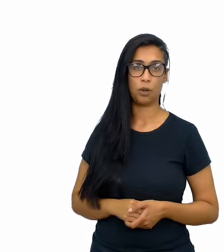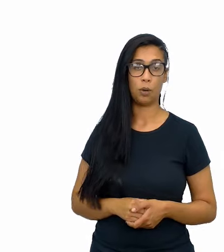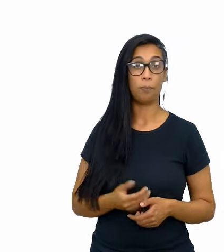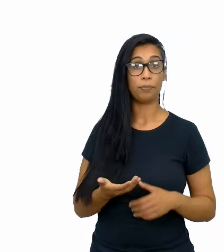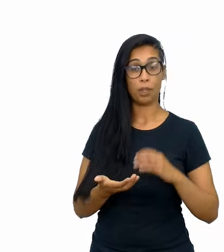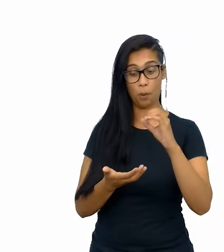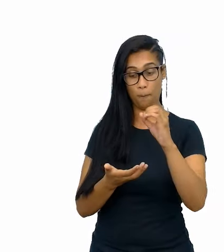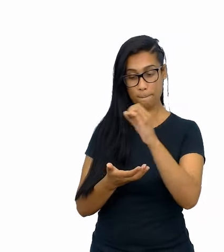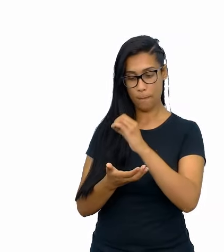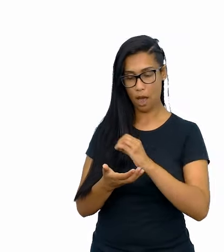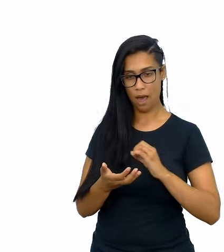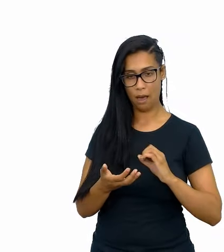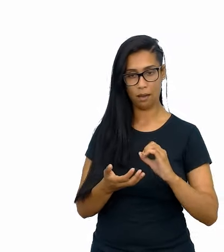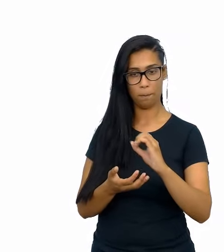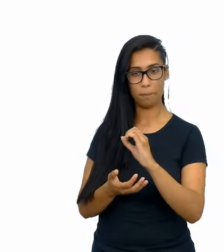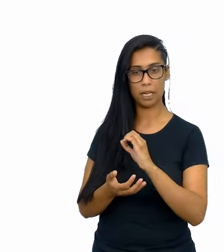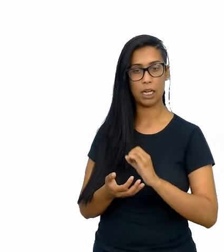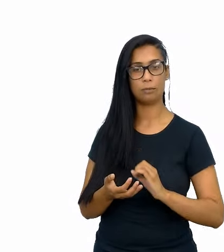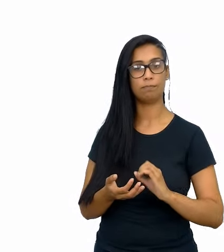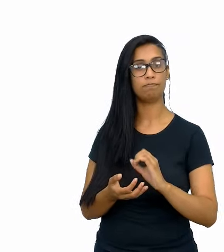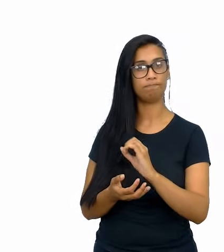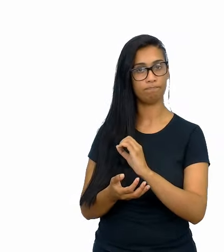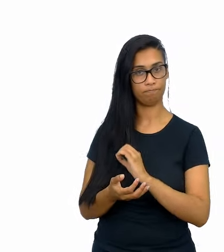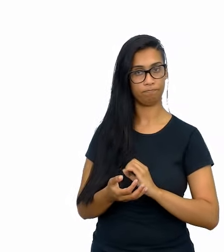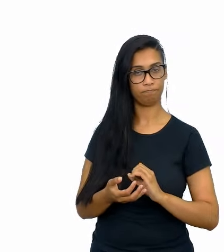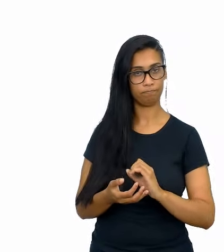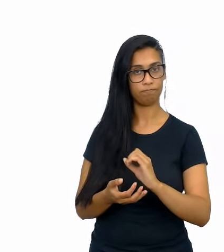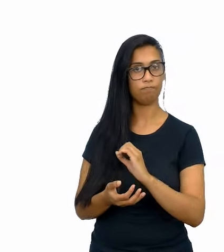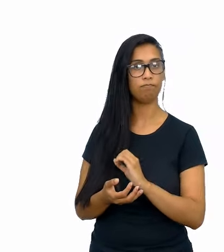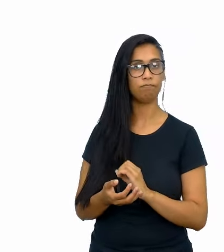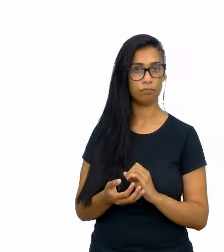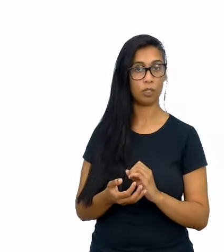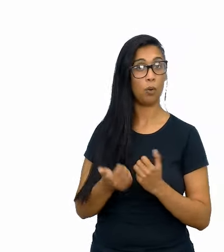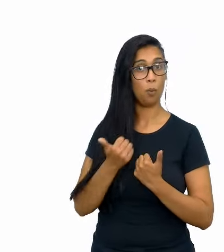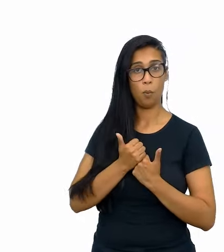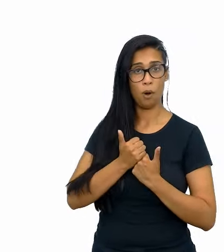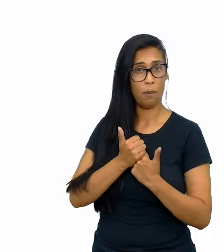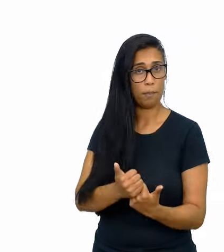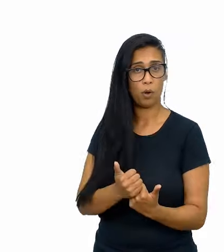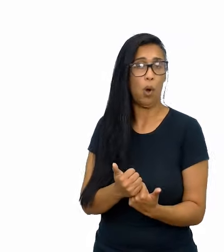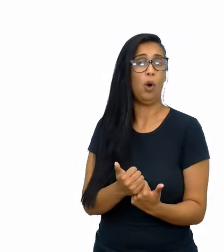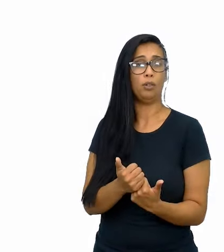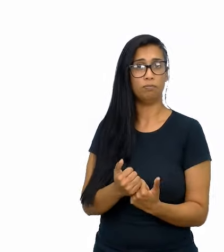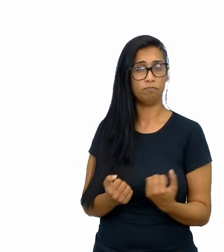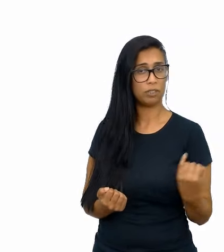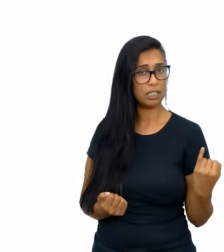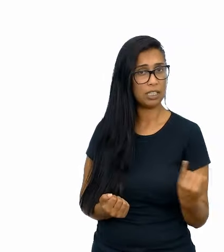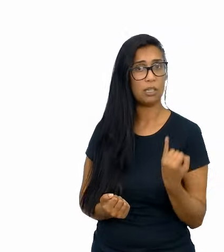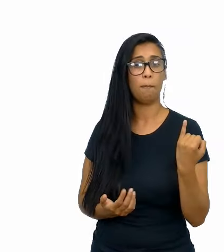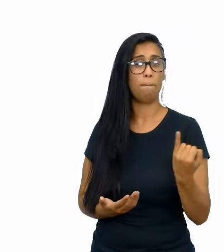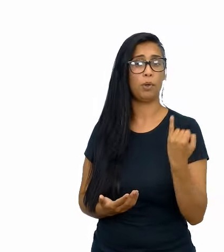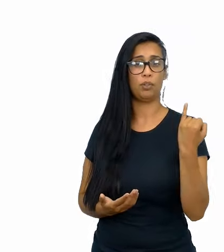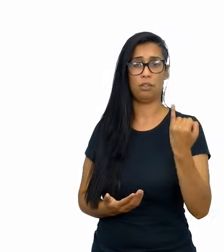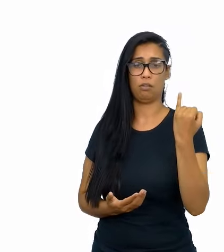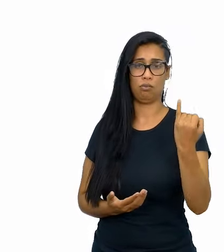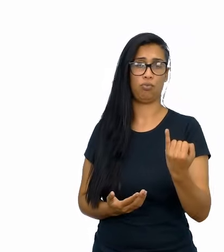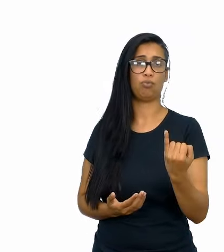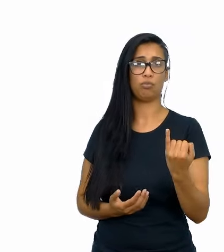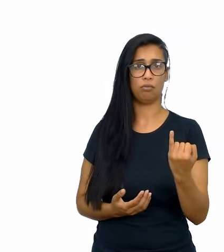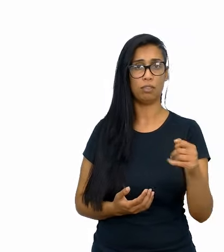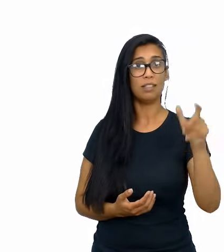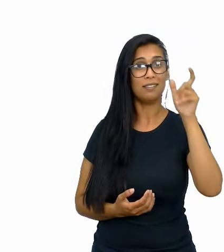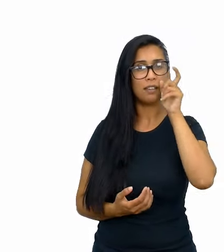mapa circular quanto o mapa sequencial, pode ser um apoio muito bacana, muito